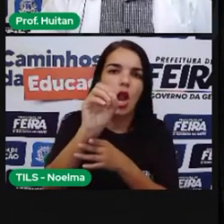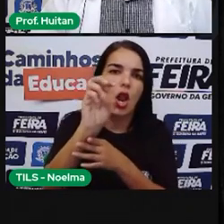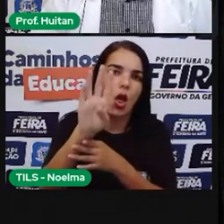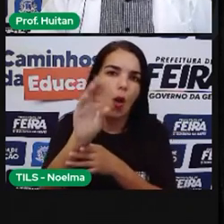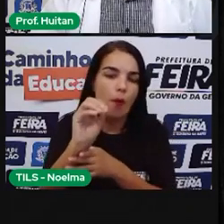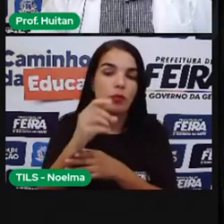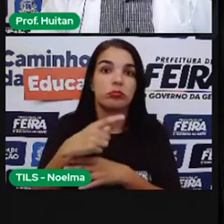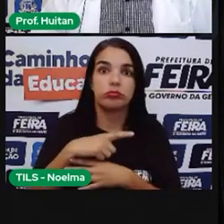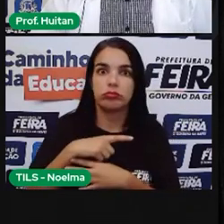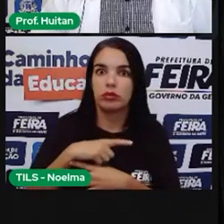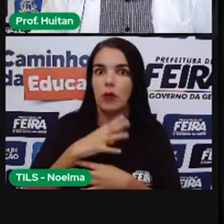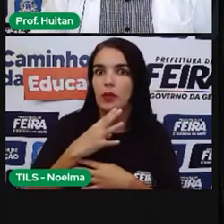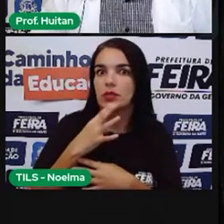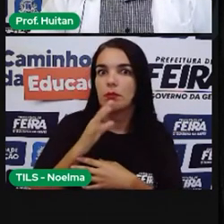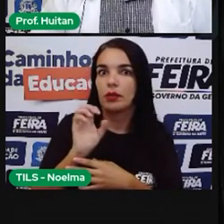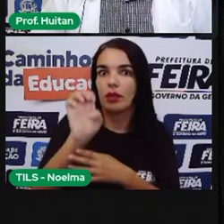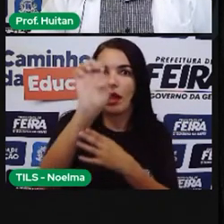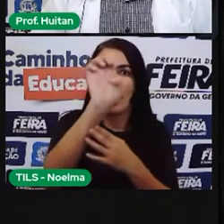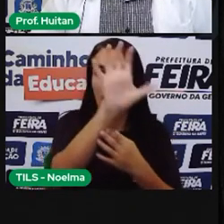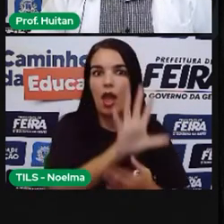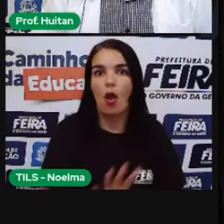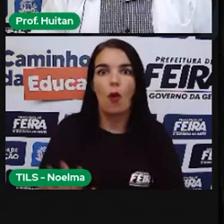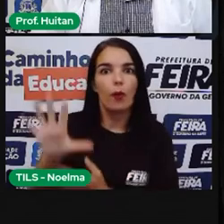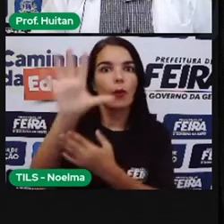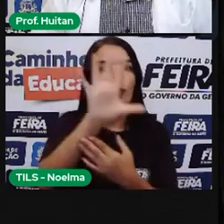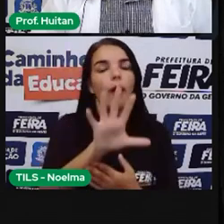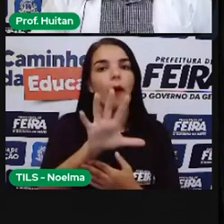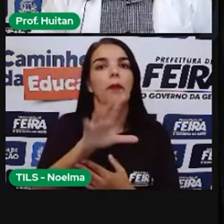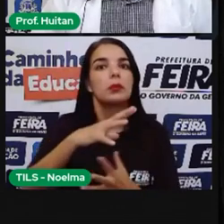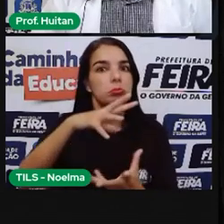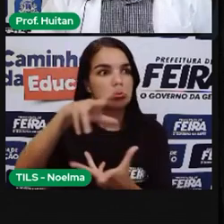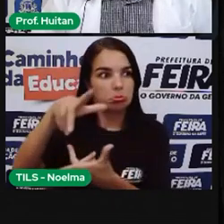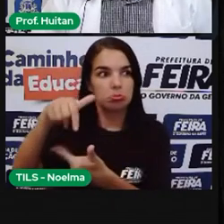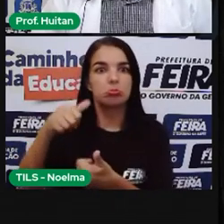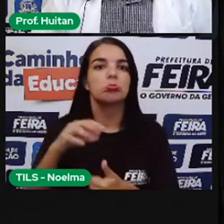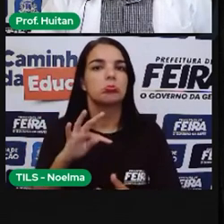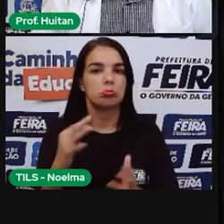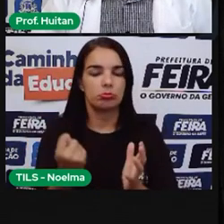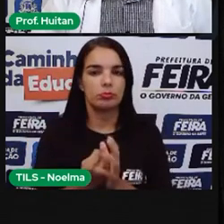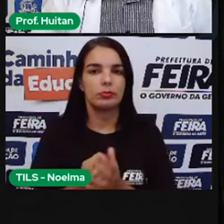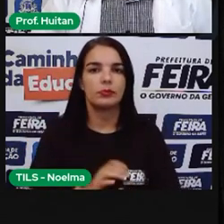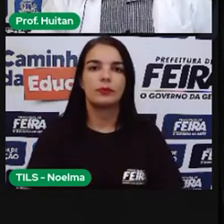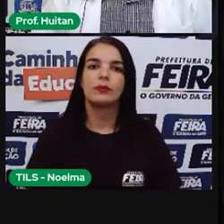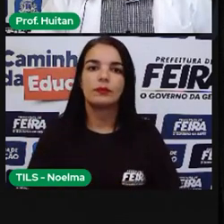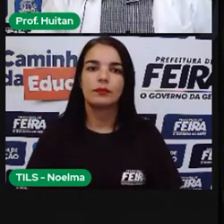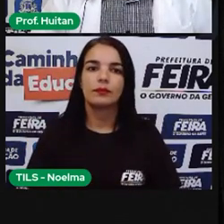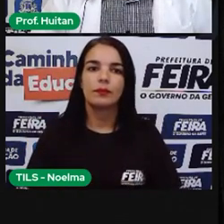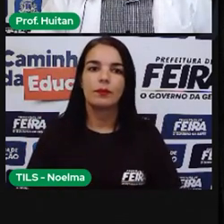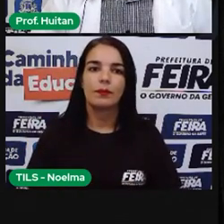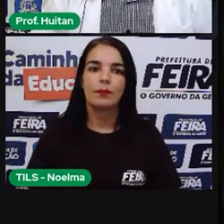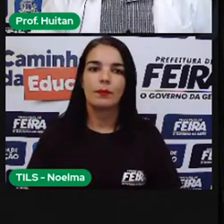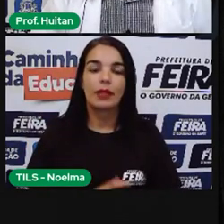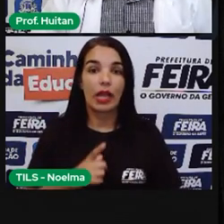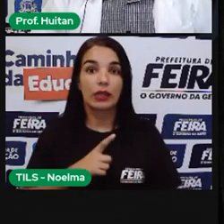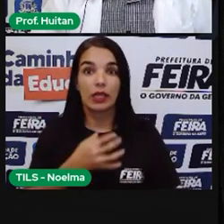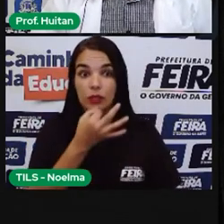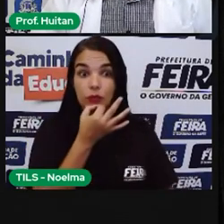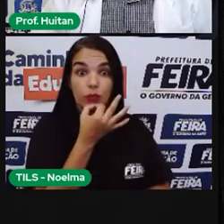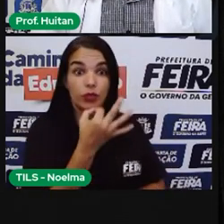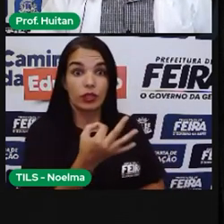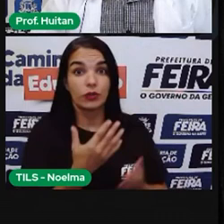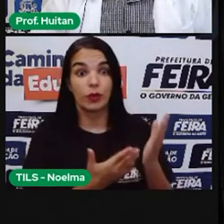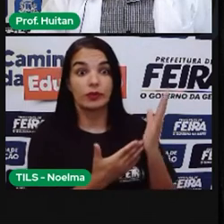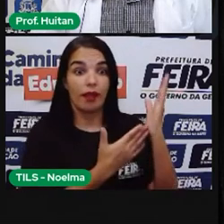Europa e tem grandes composições reconhecidas mundialmente. Então, minha sugestão